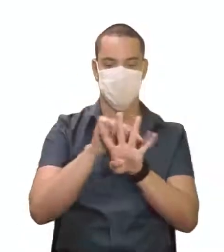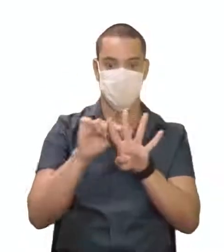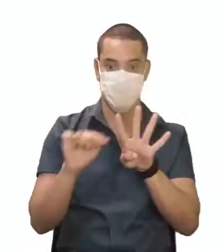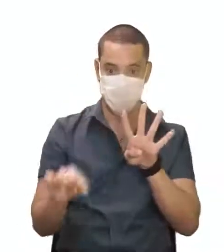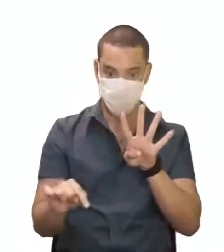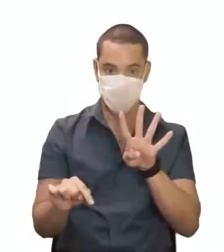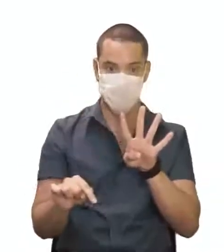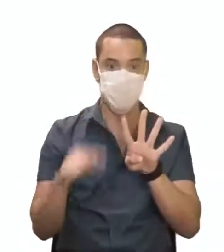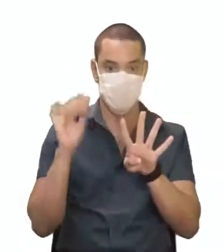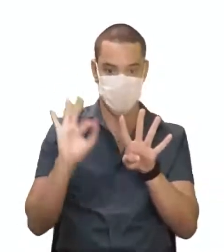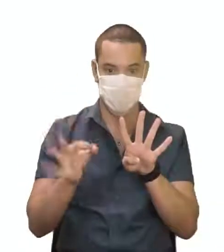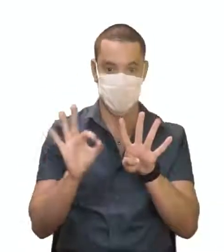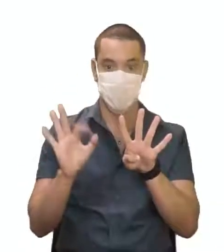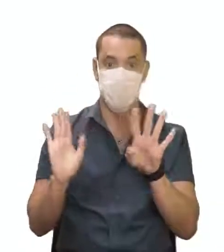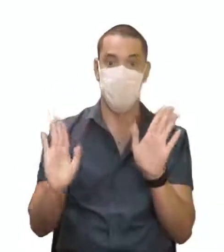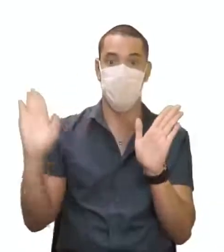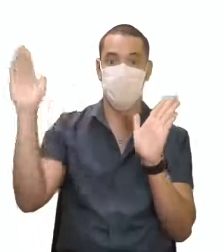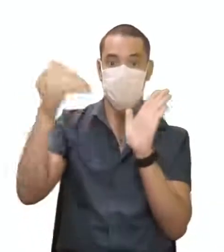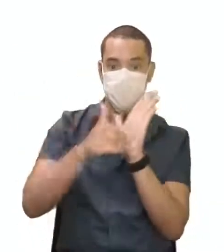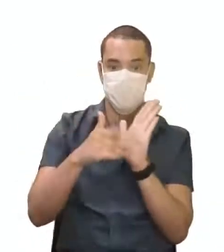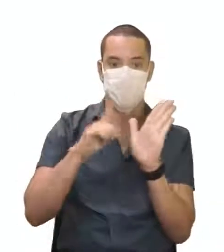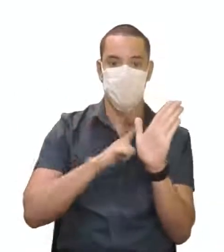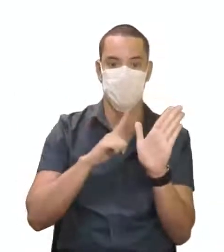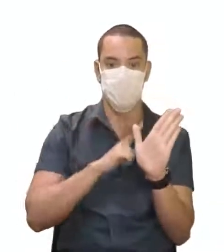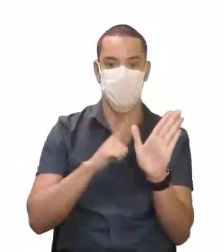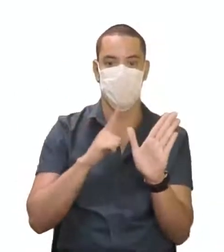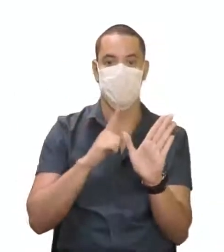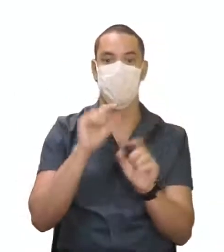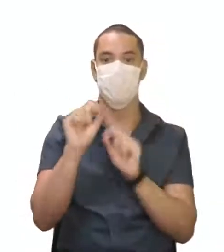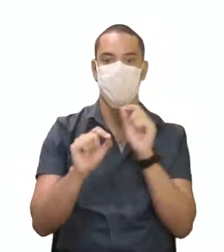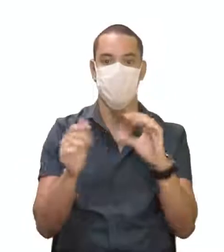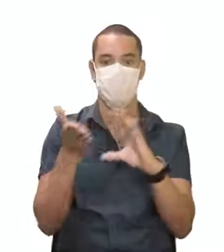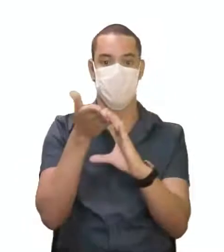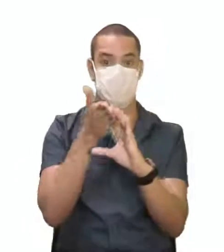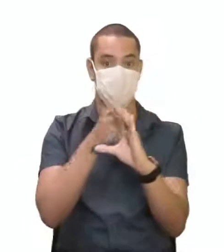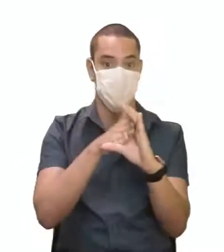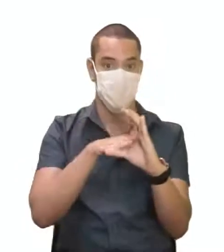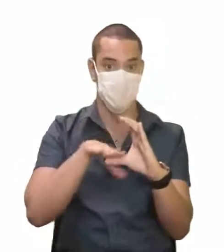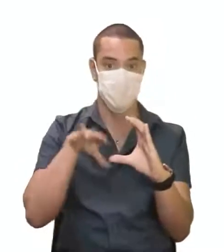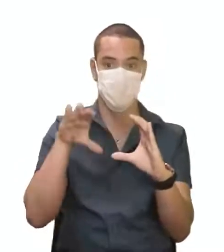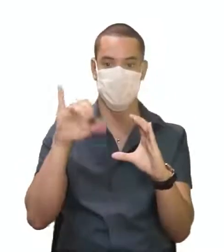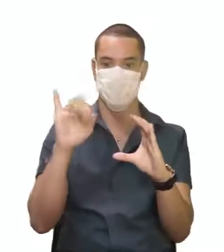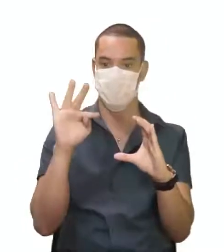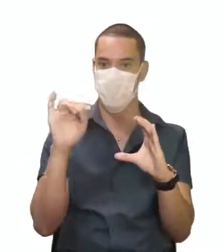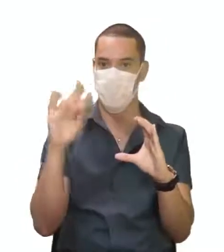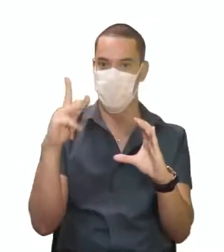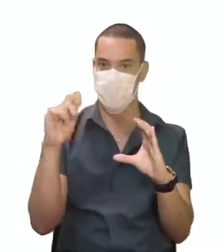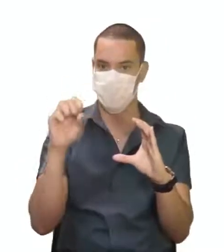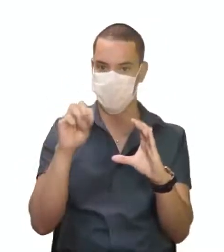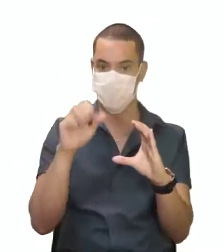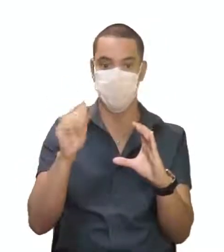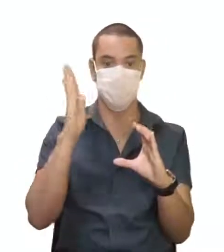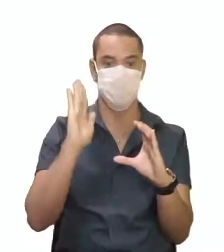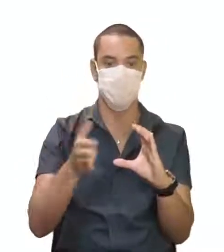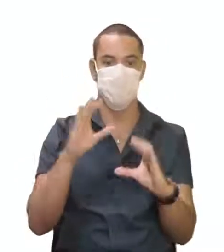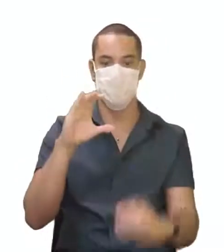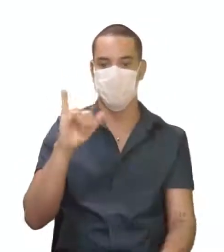E o final da mitose, com a separação do citoplasma, é chamado de